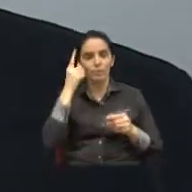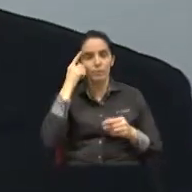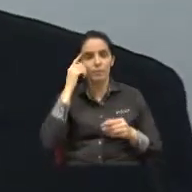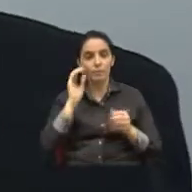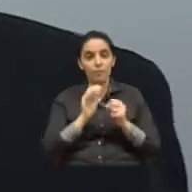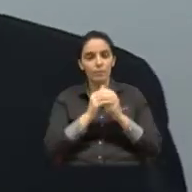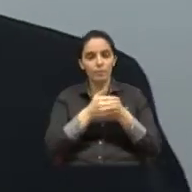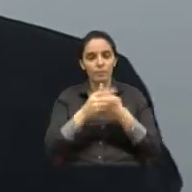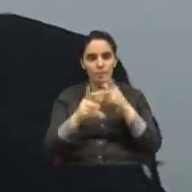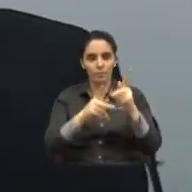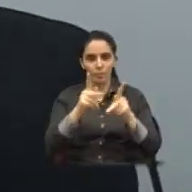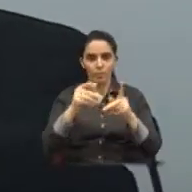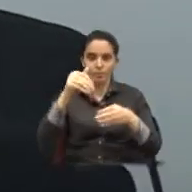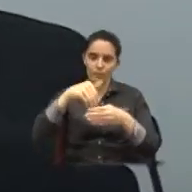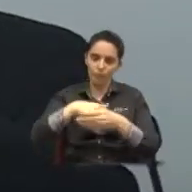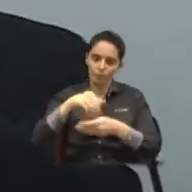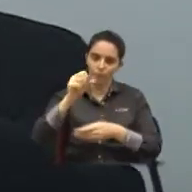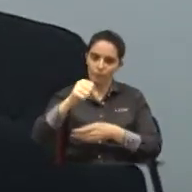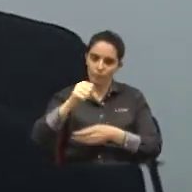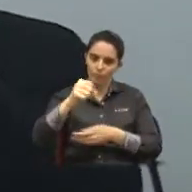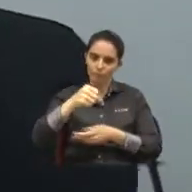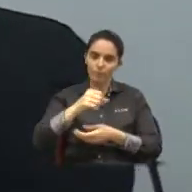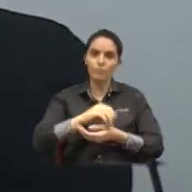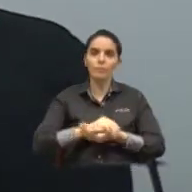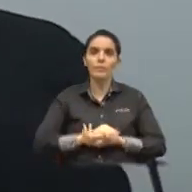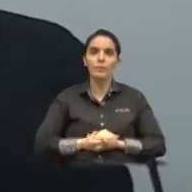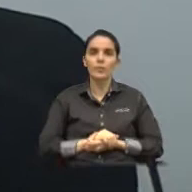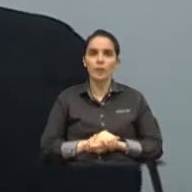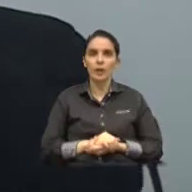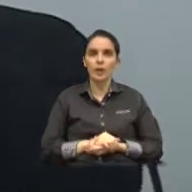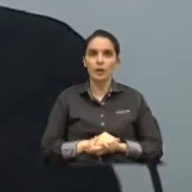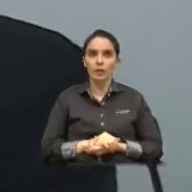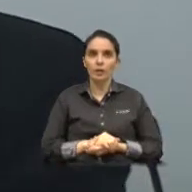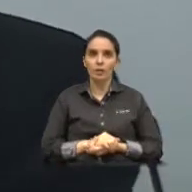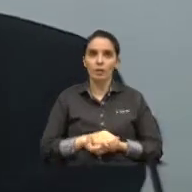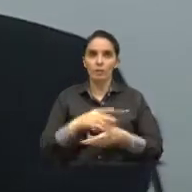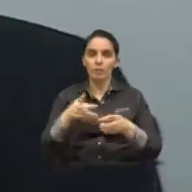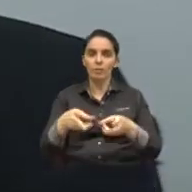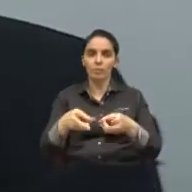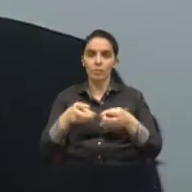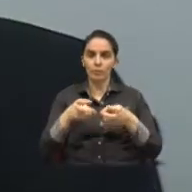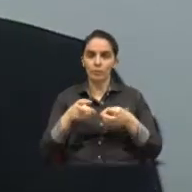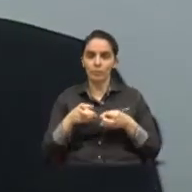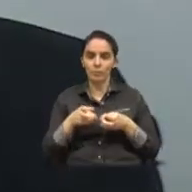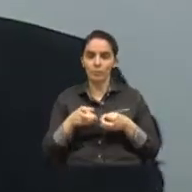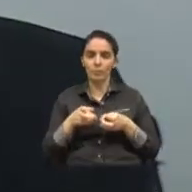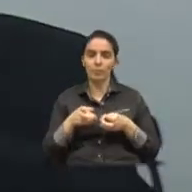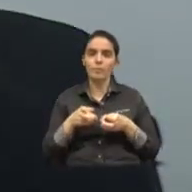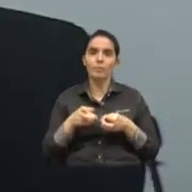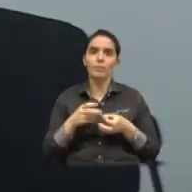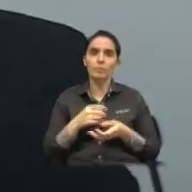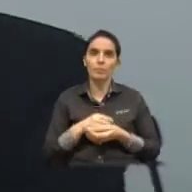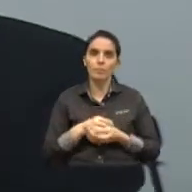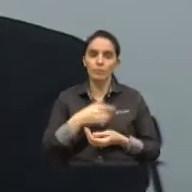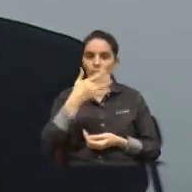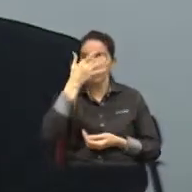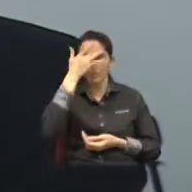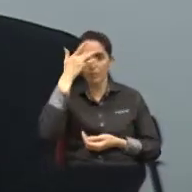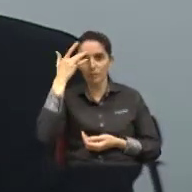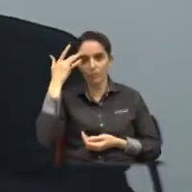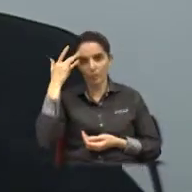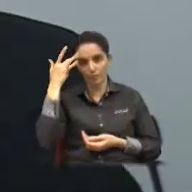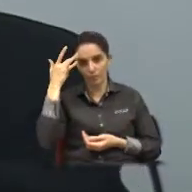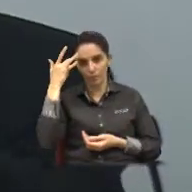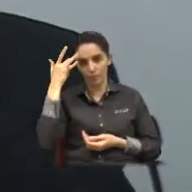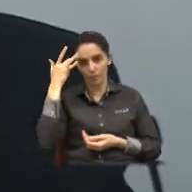nós possamos buscar e reconhecer o Poder Legislativo da cidade de Limeira, essas pessoas